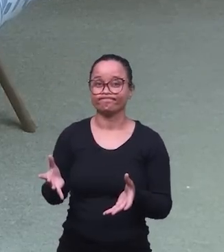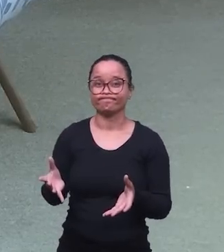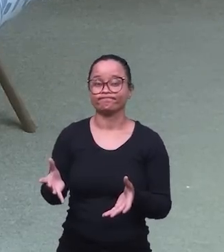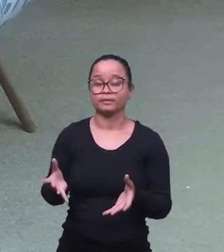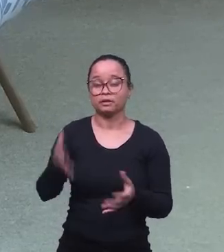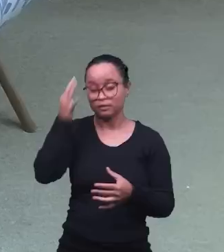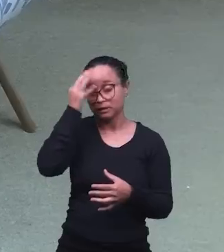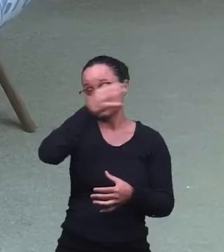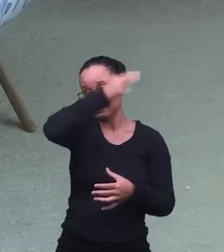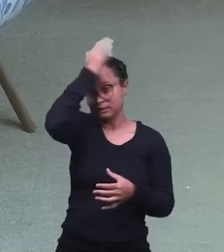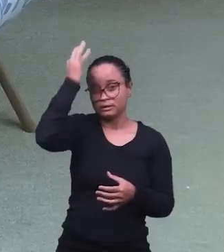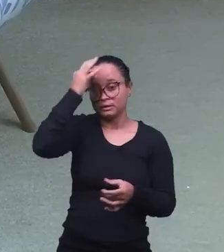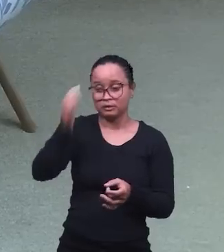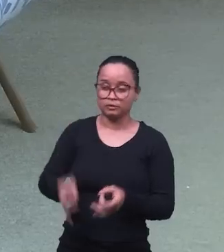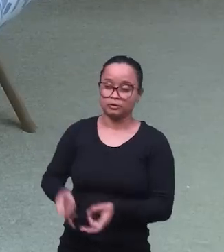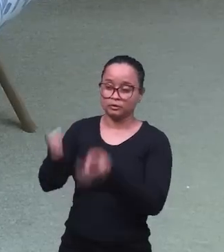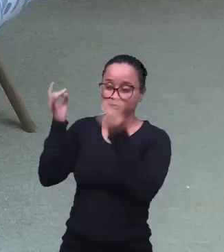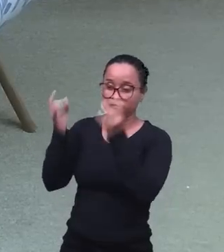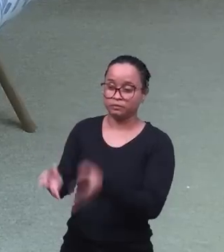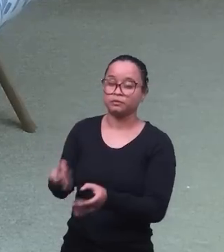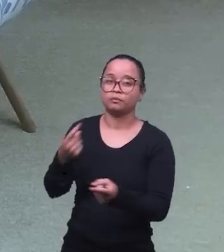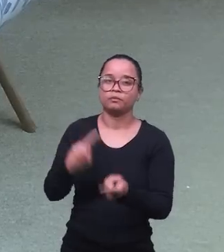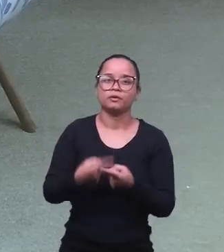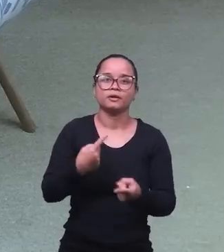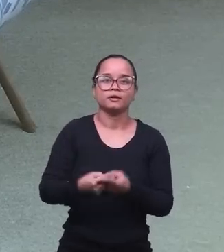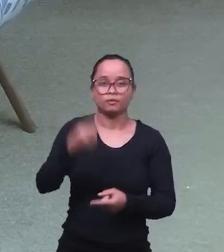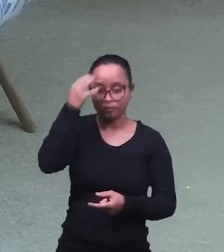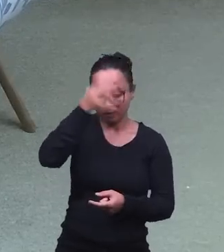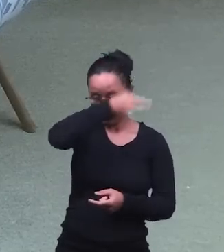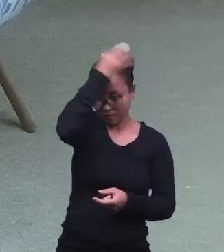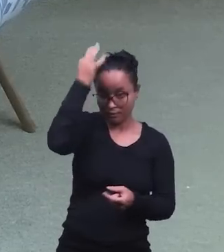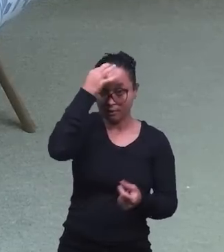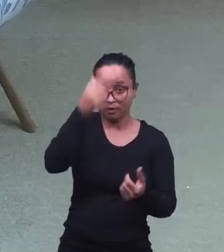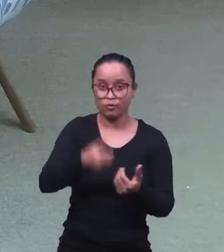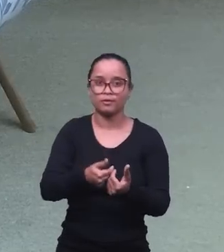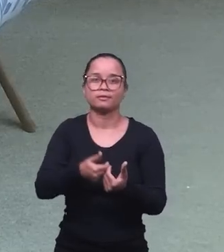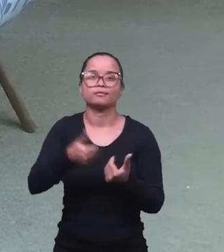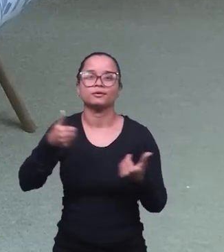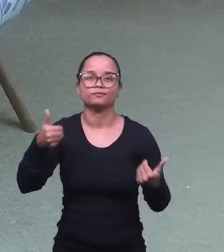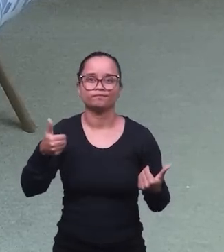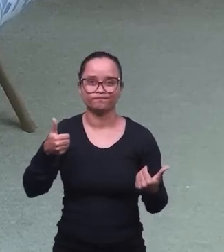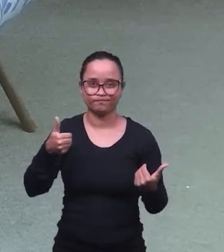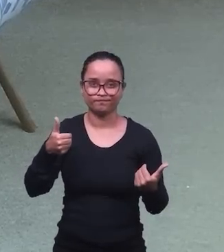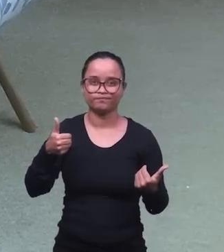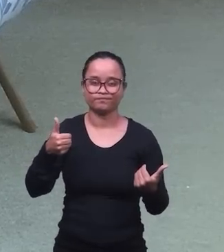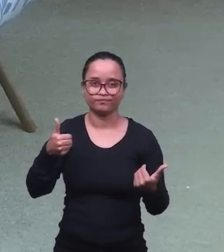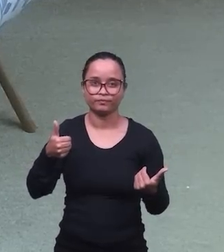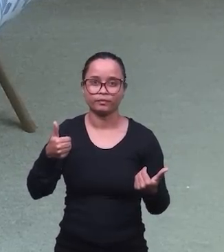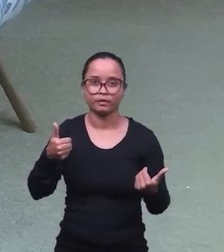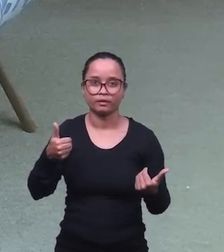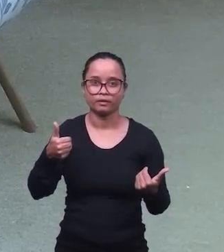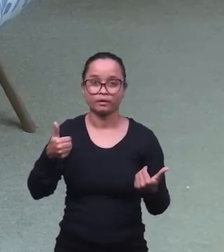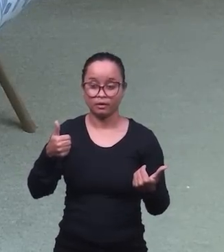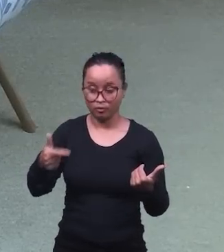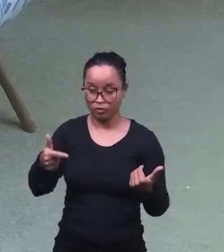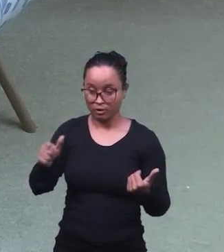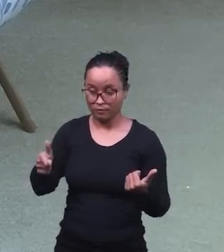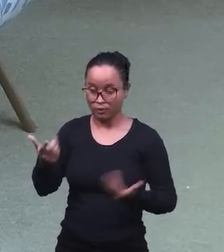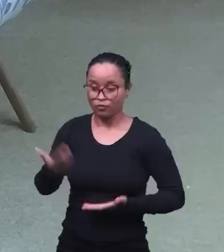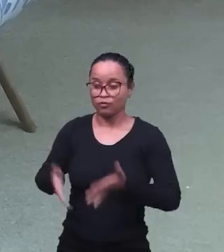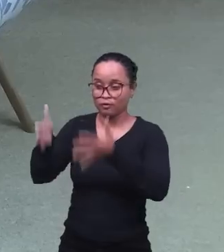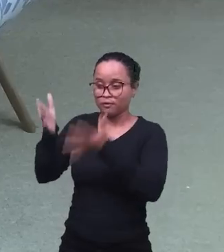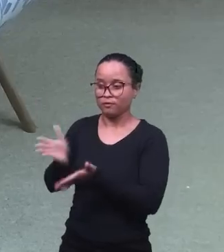dizer, ele desprezou o Espírito Santo, porque o Espírito Santo é aquele que santifica, é aquele que faz com que a igreja